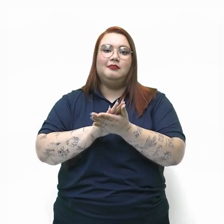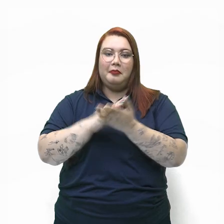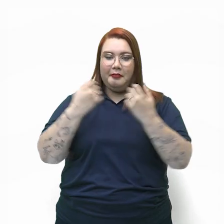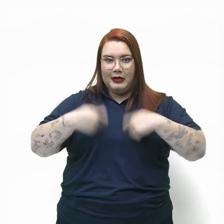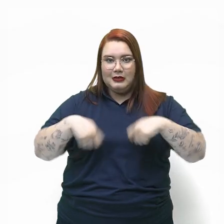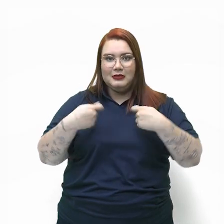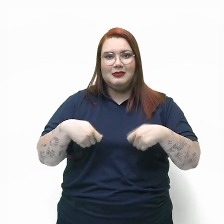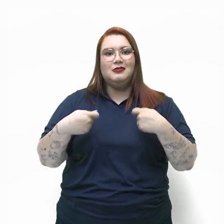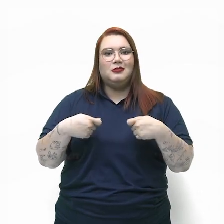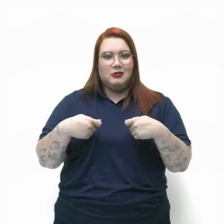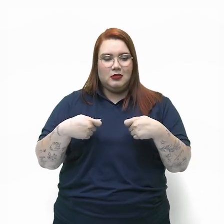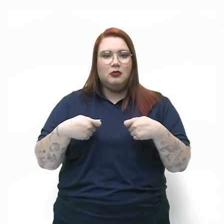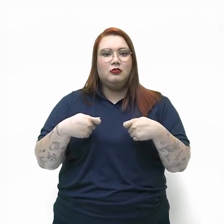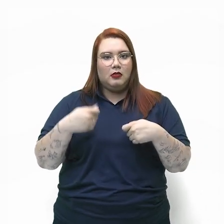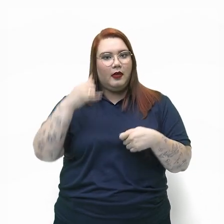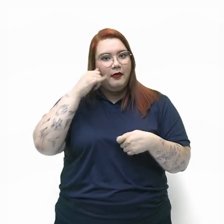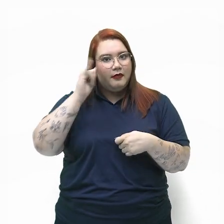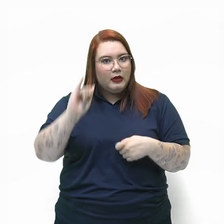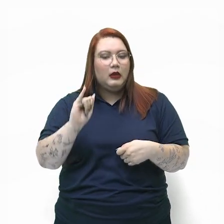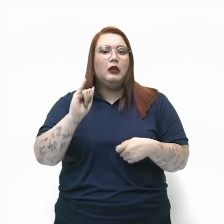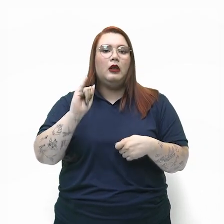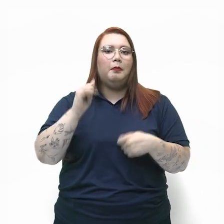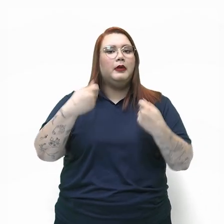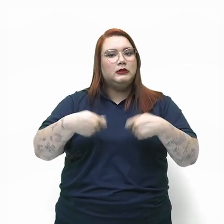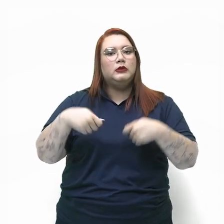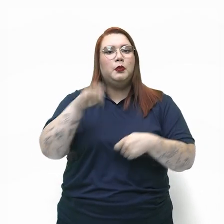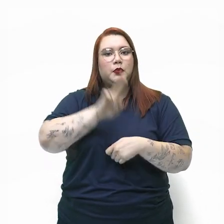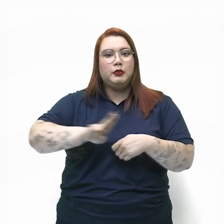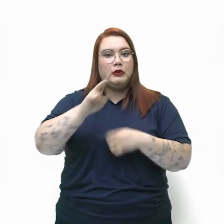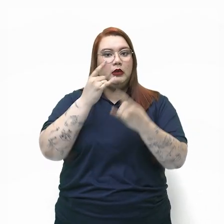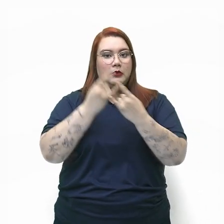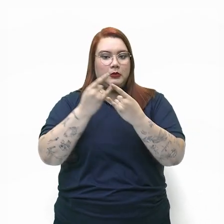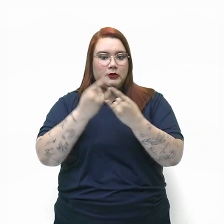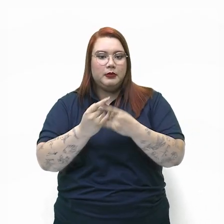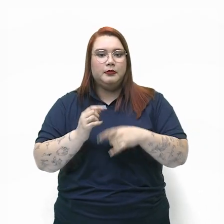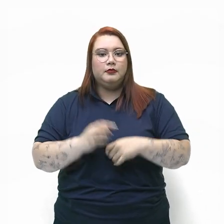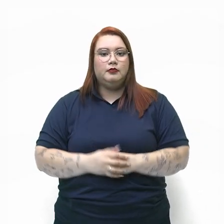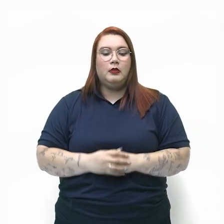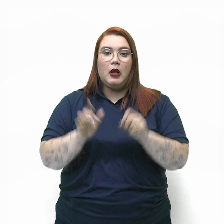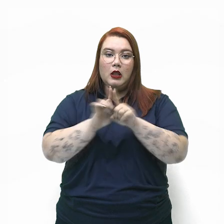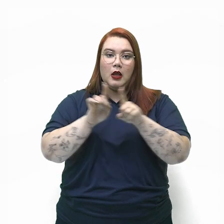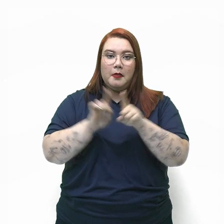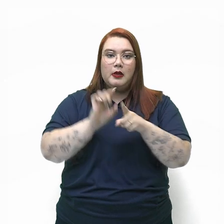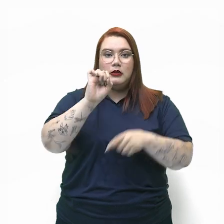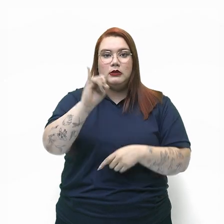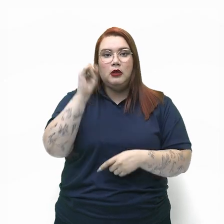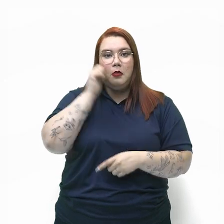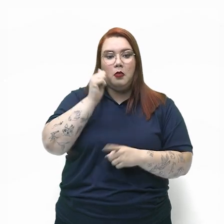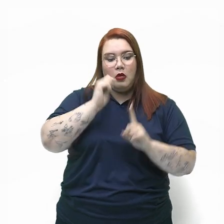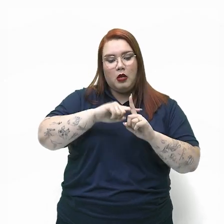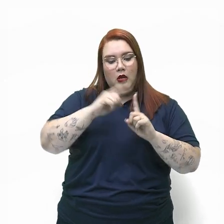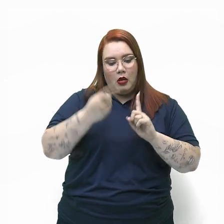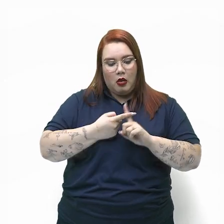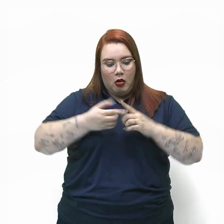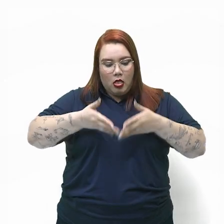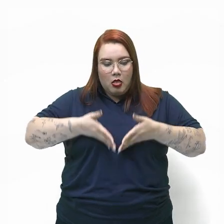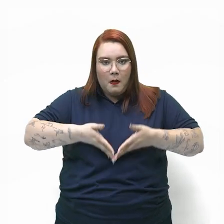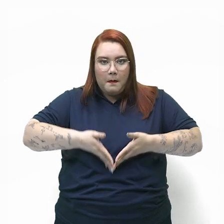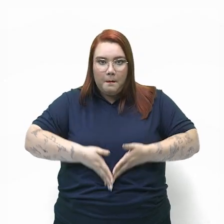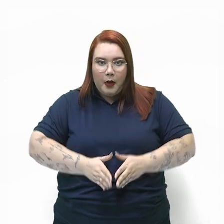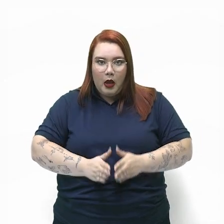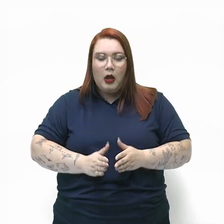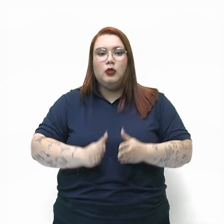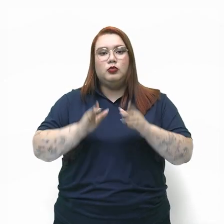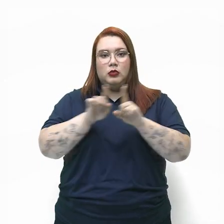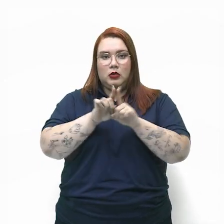camisinha importantíssima para evitar diversos tipos de doenças. E da grávida para o bebê, tanto na gestação como no momento